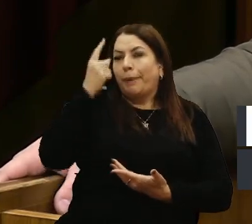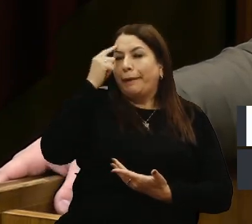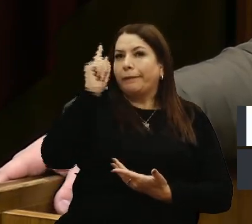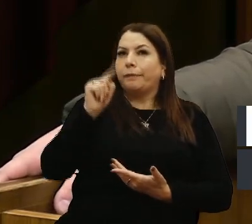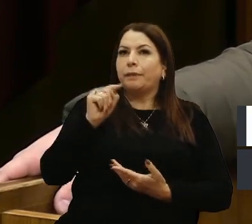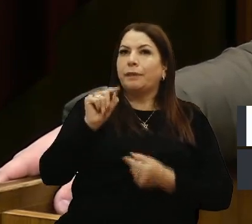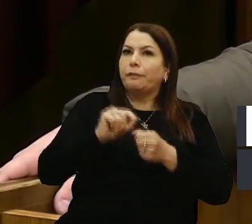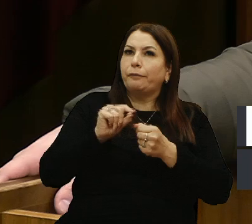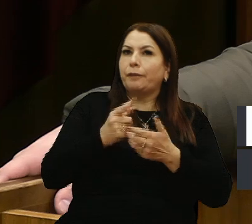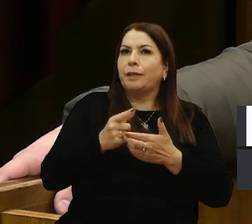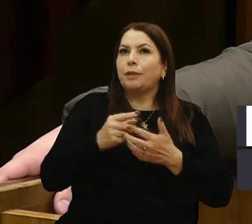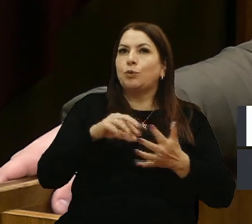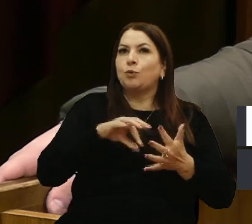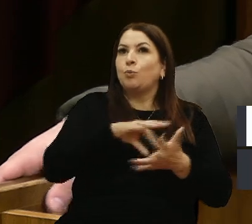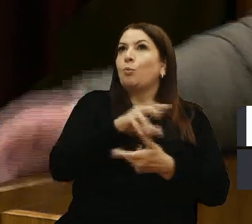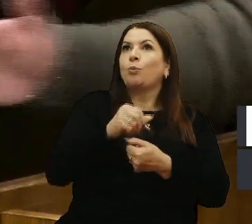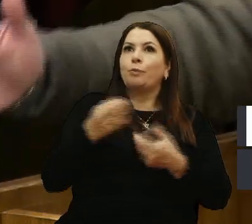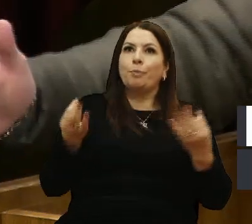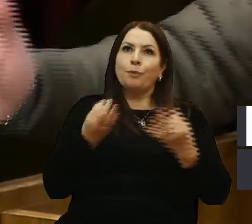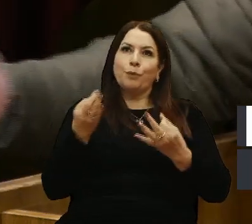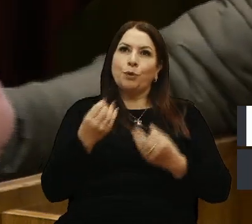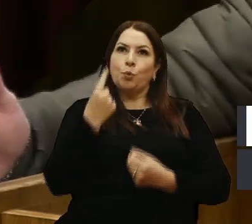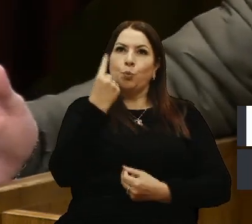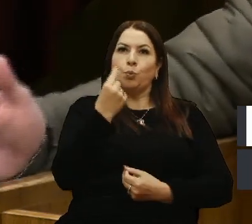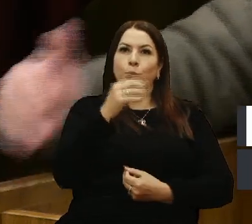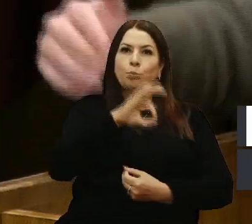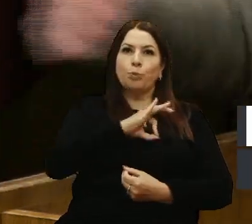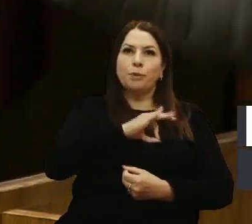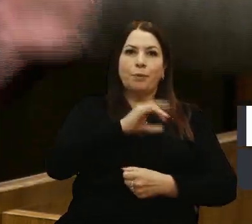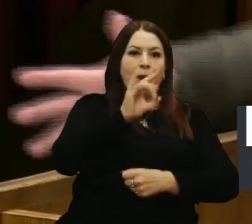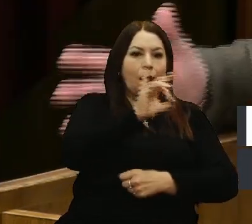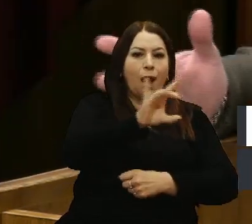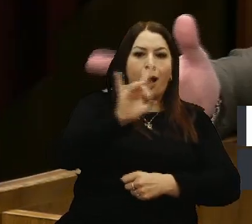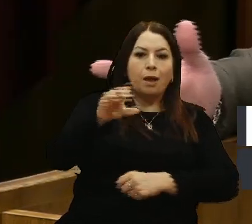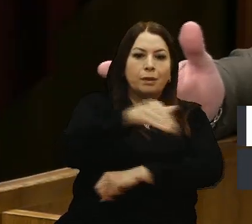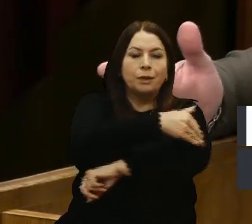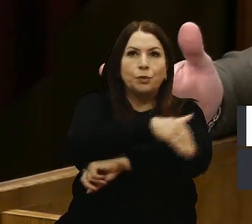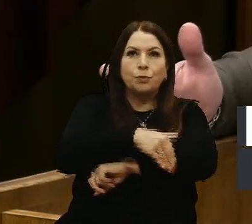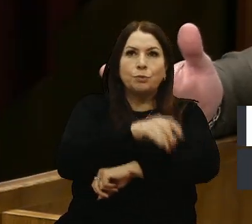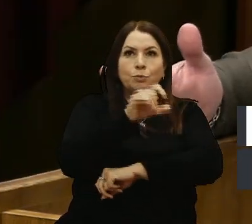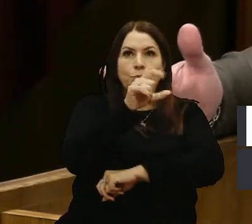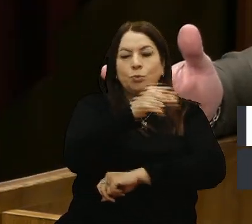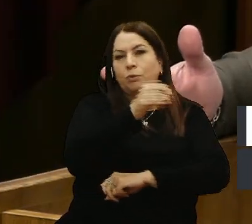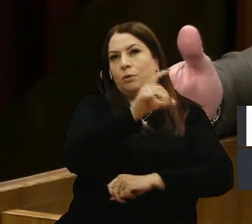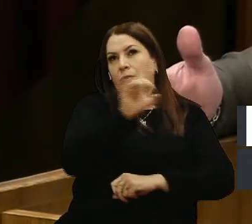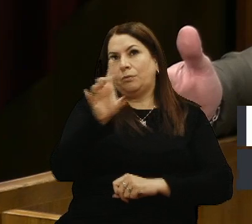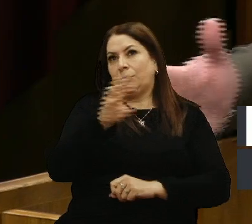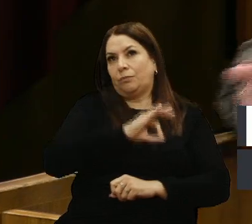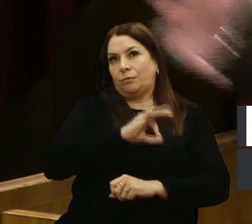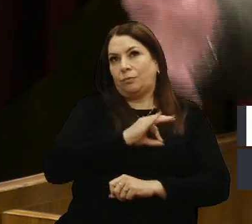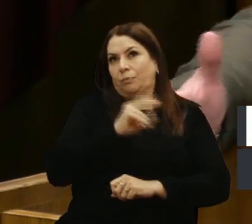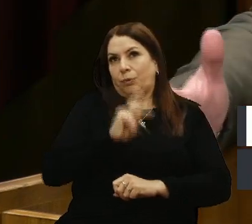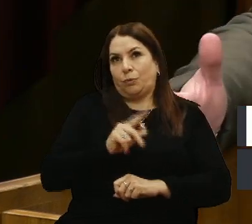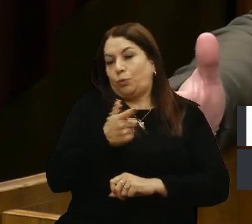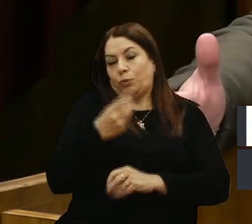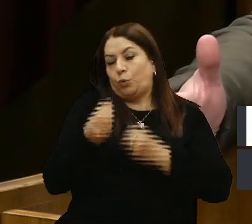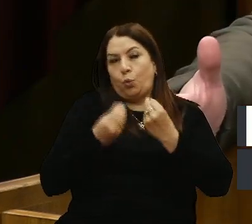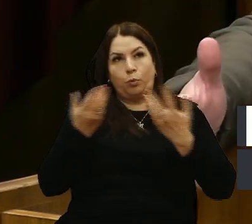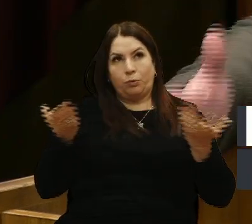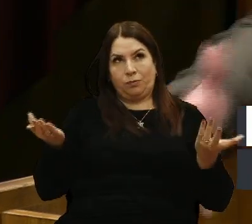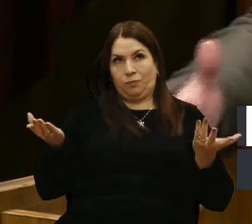gente vai chegar num mundo perfeito onde que vai ter um policial em cada esquina ou um policial por pessoa. Não tem